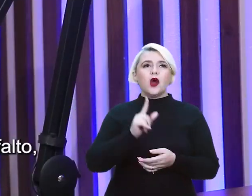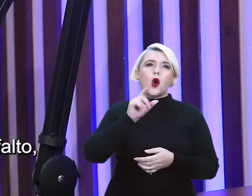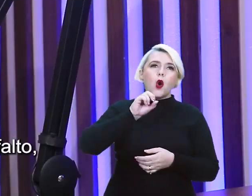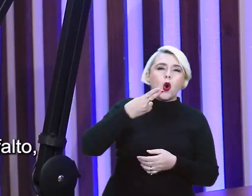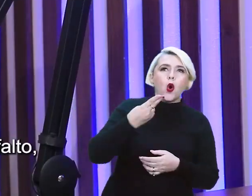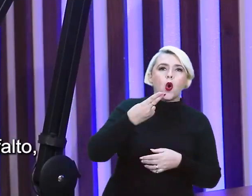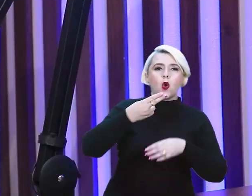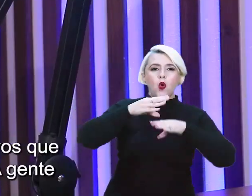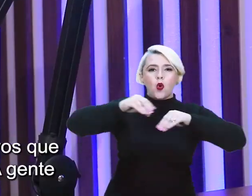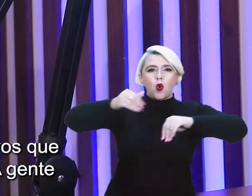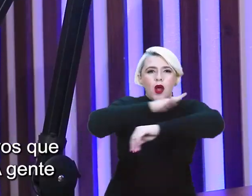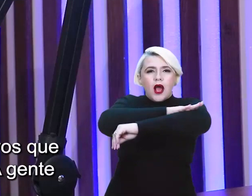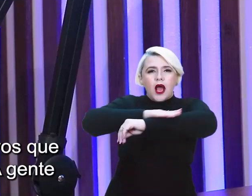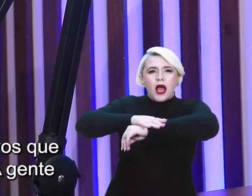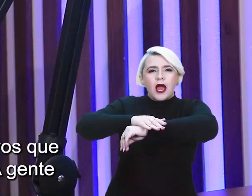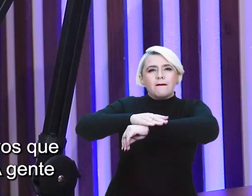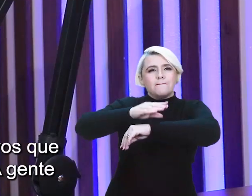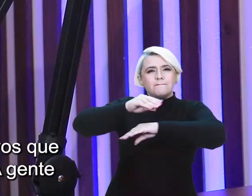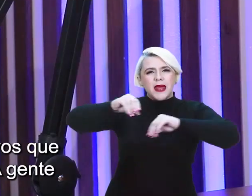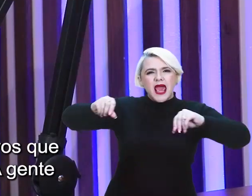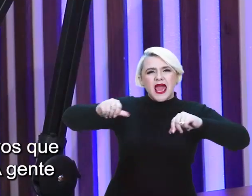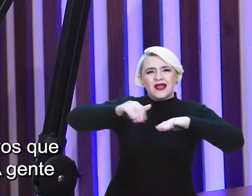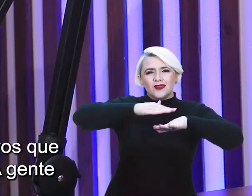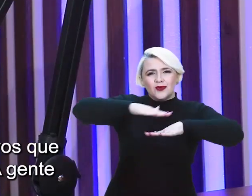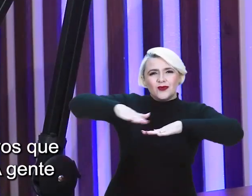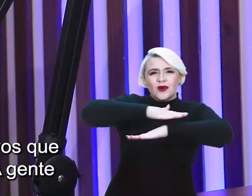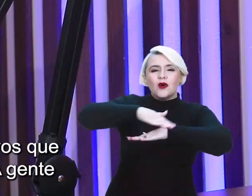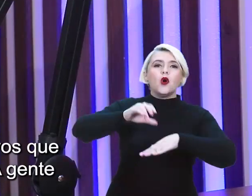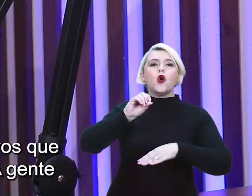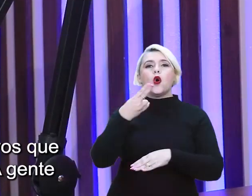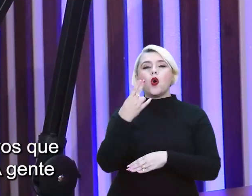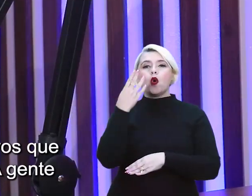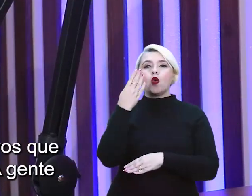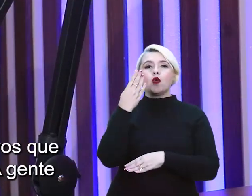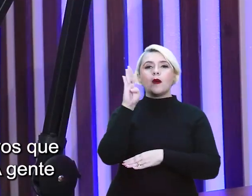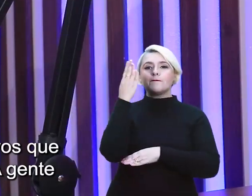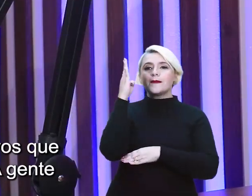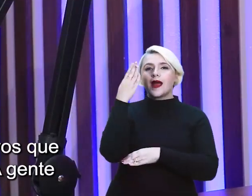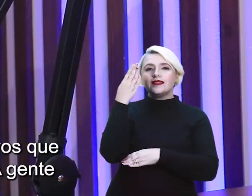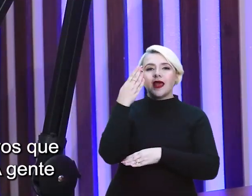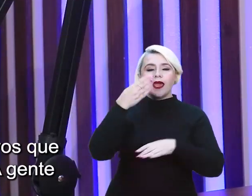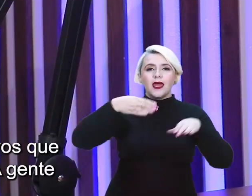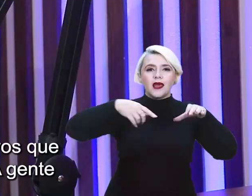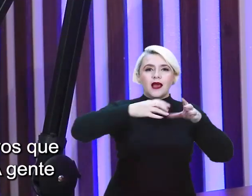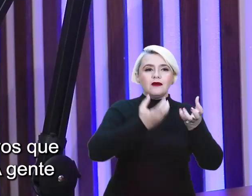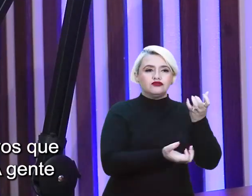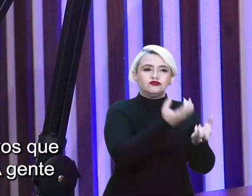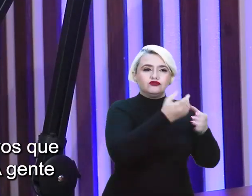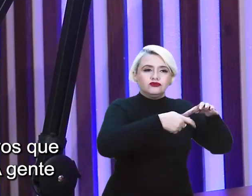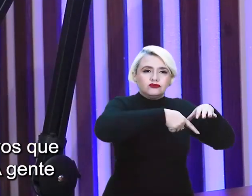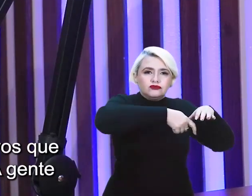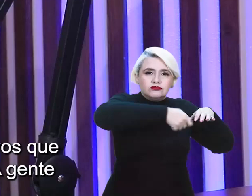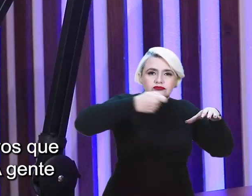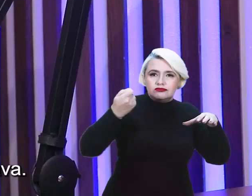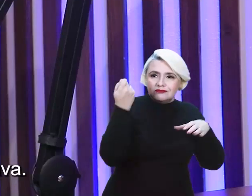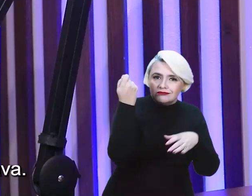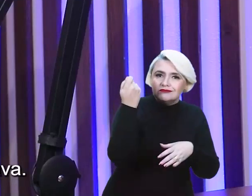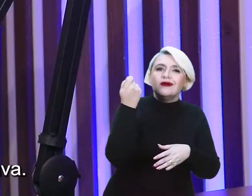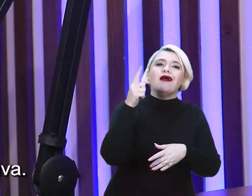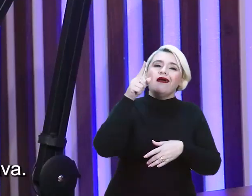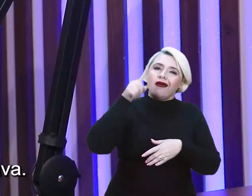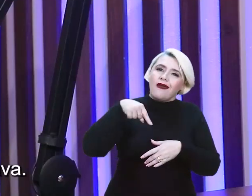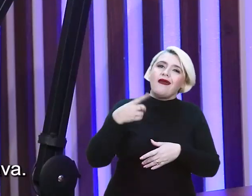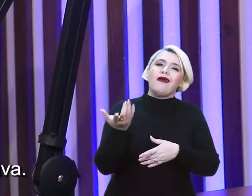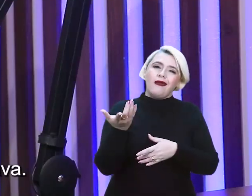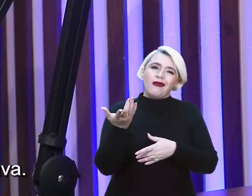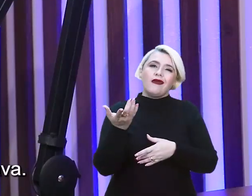asfalto, pau de fumo. Então, eram esses adjetivos que utilizavam para se referir a nós. A gente não